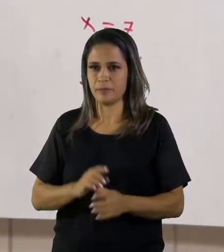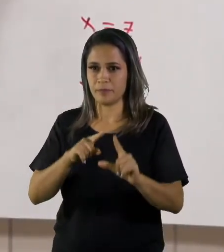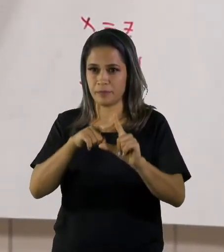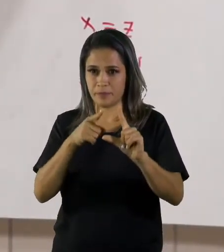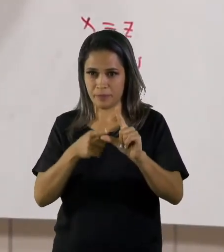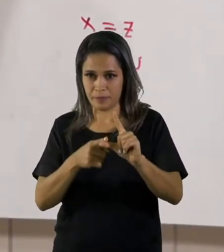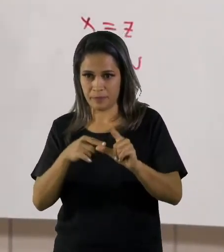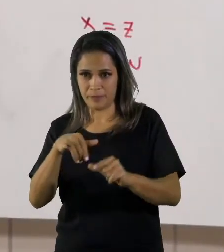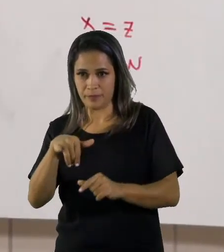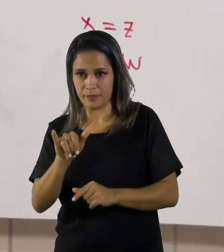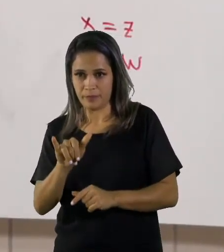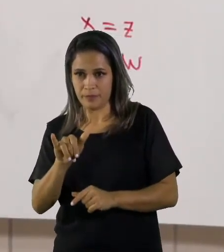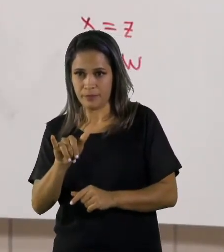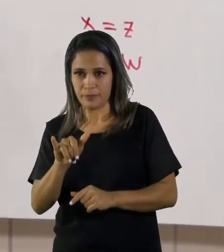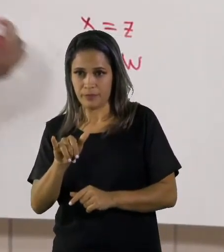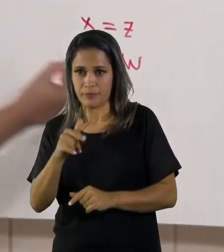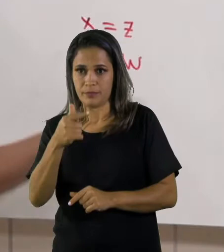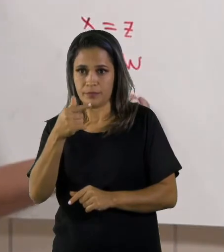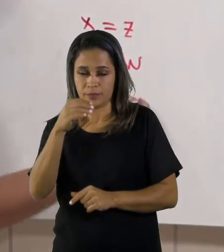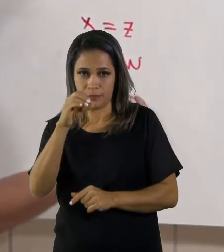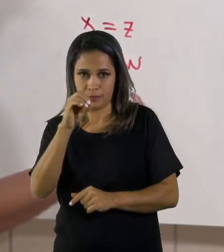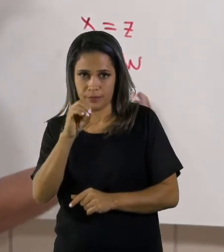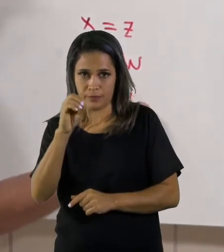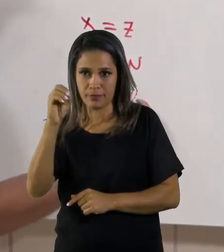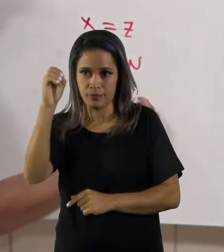vale 70 graus.